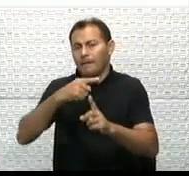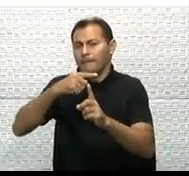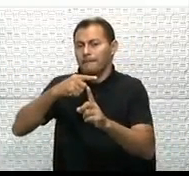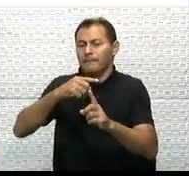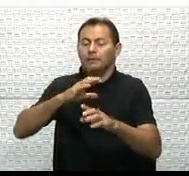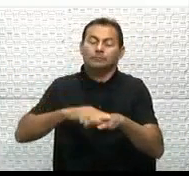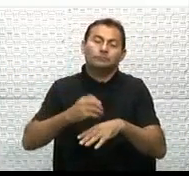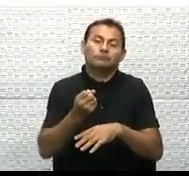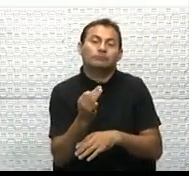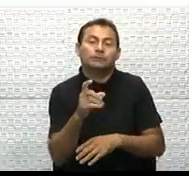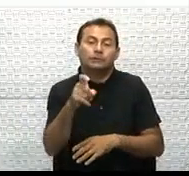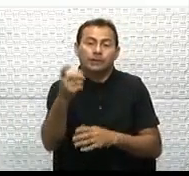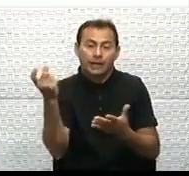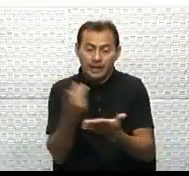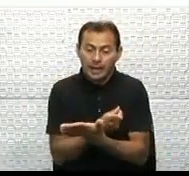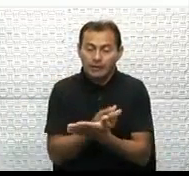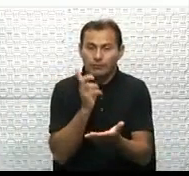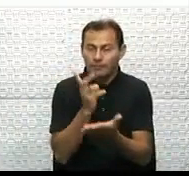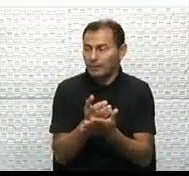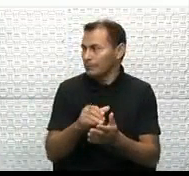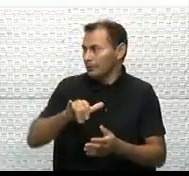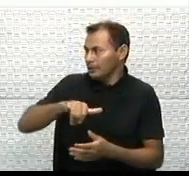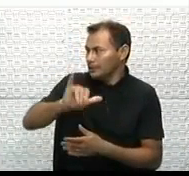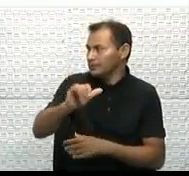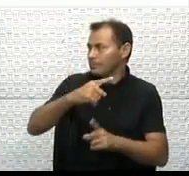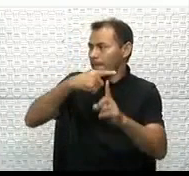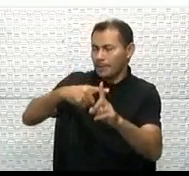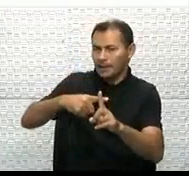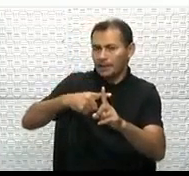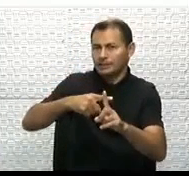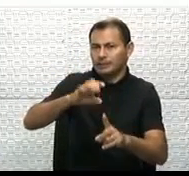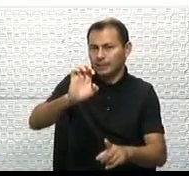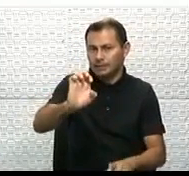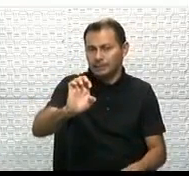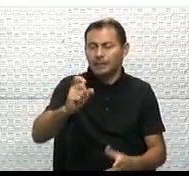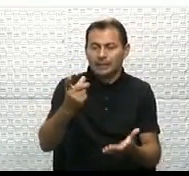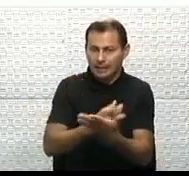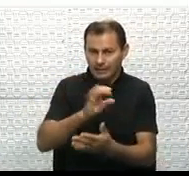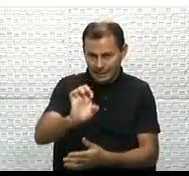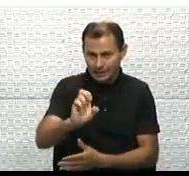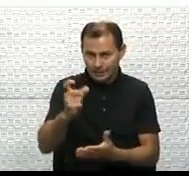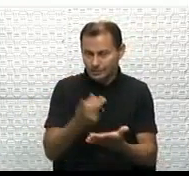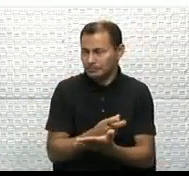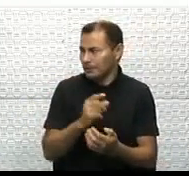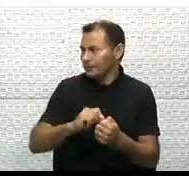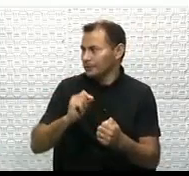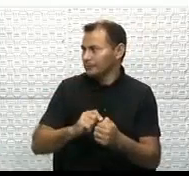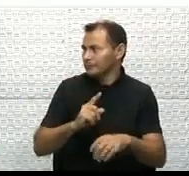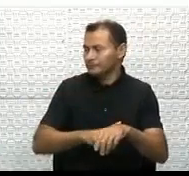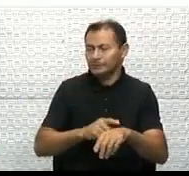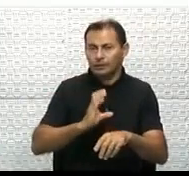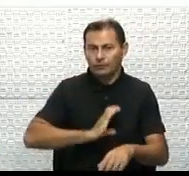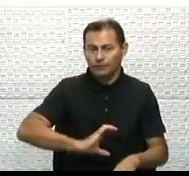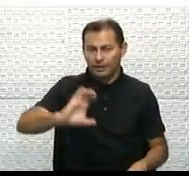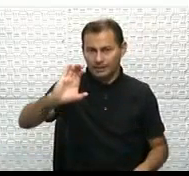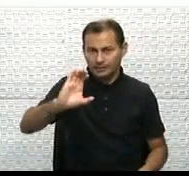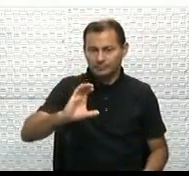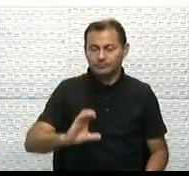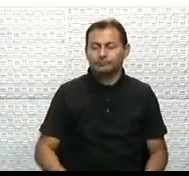margem de erro, o mesmo y mais esse erro. Então, para construirmos o intervalo de